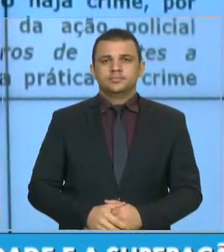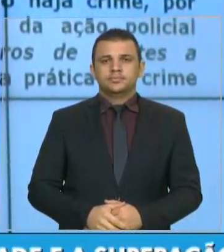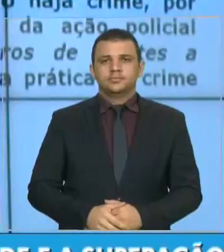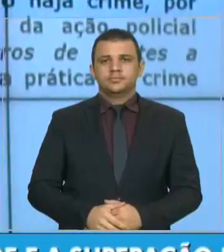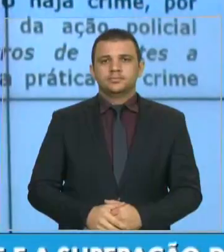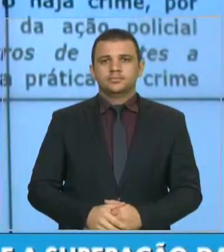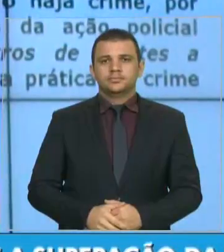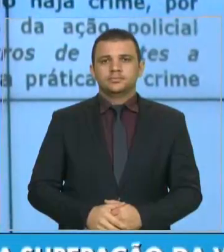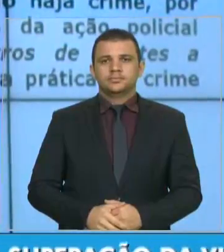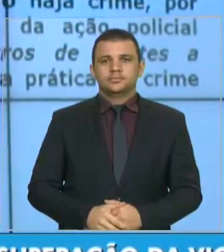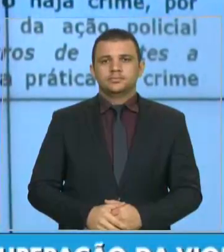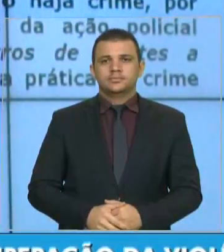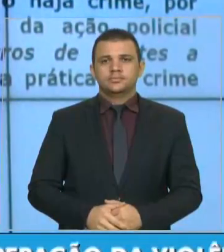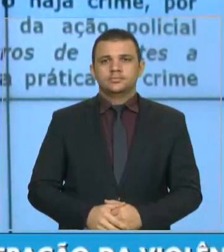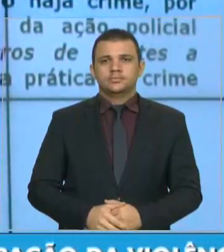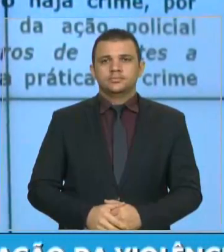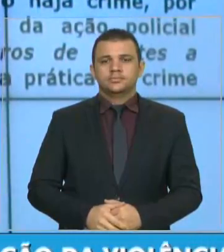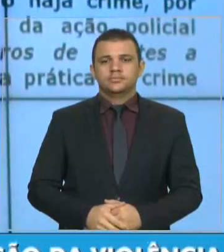Pode passar.